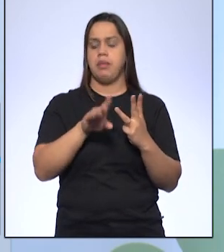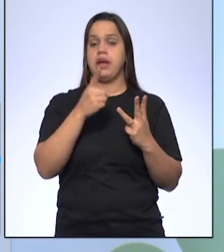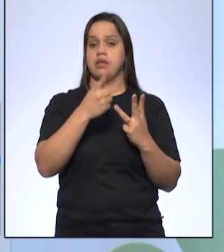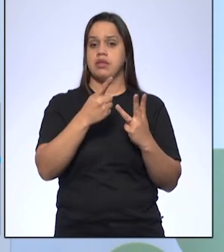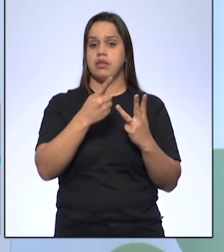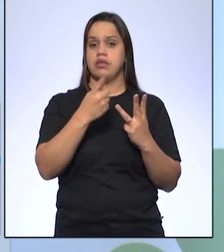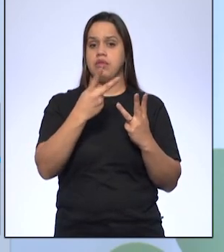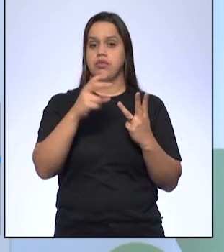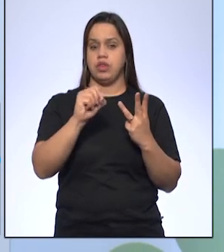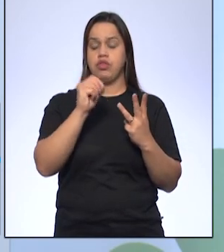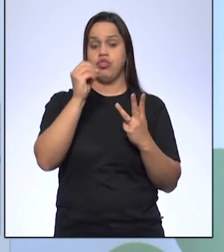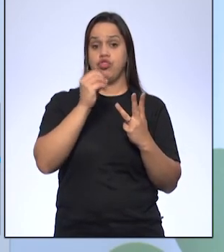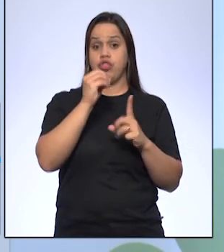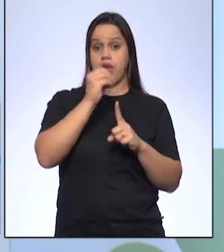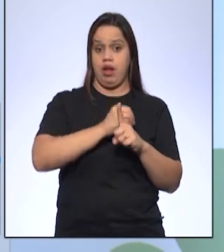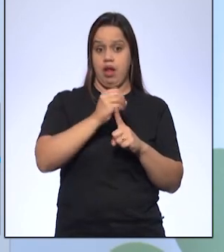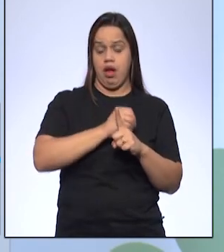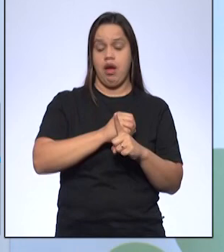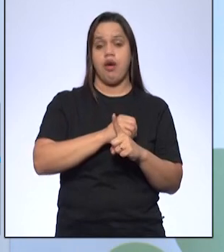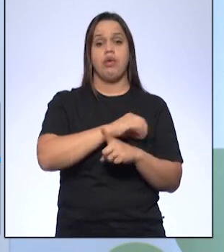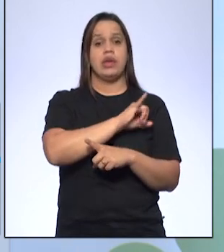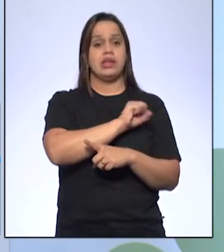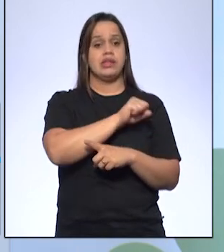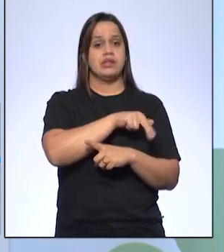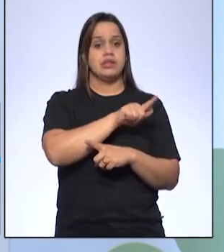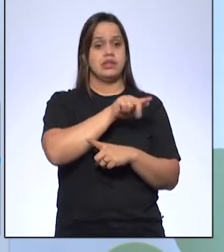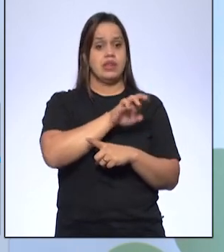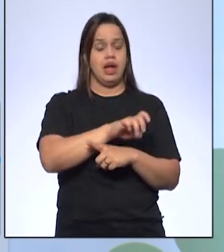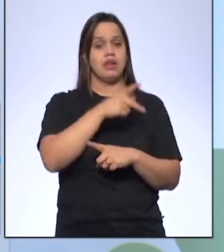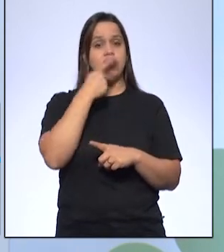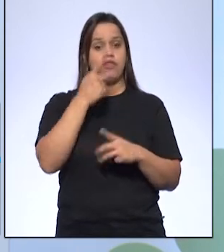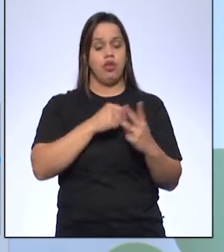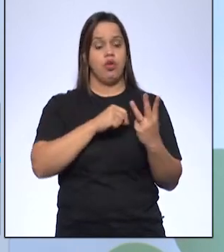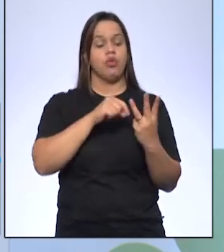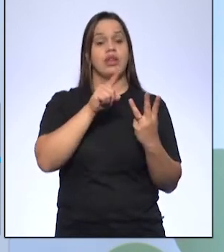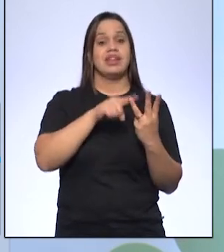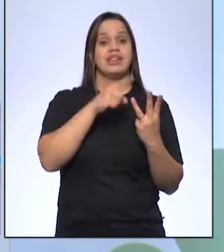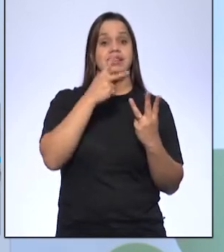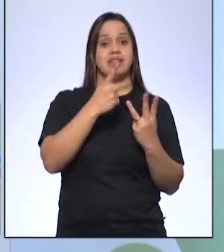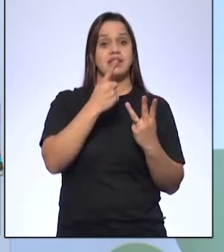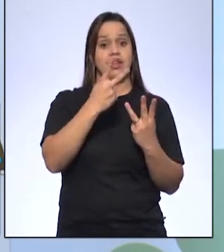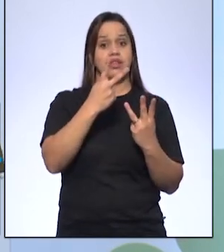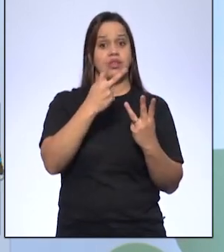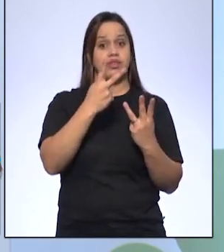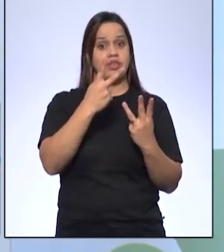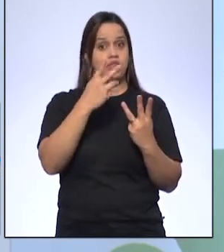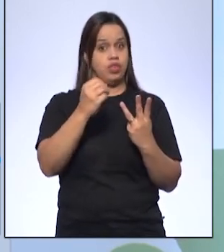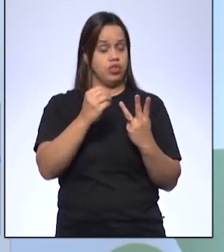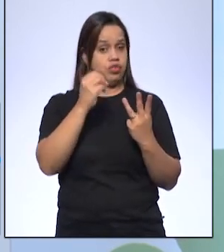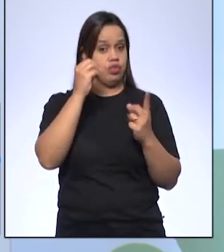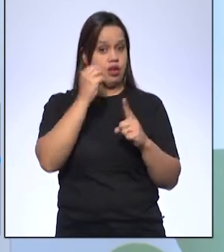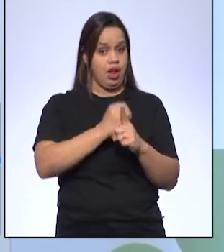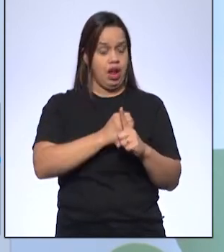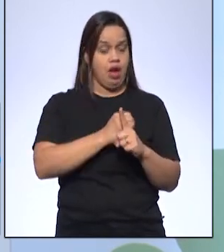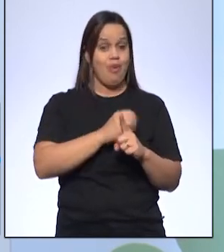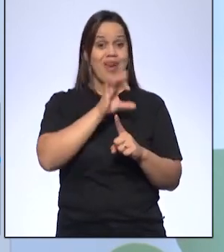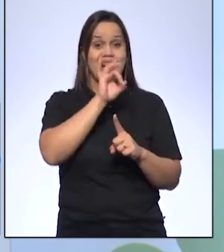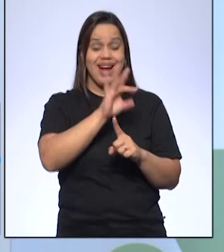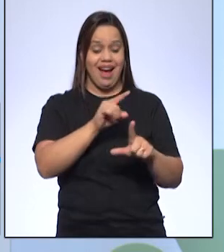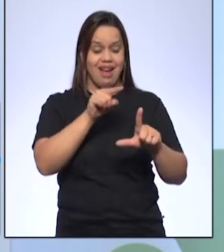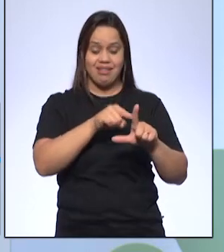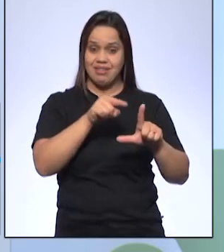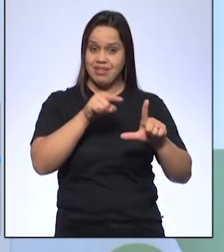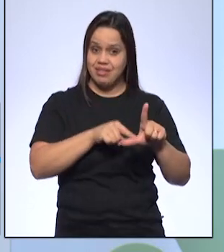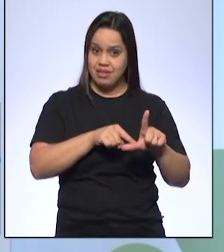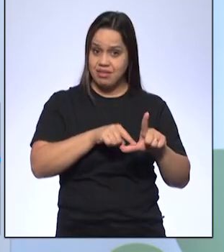Isaac, 3 com 120 graus cada setor. Boa! Bem representado isso.